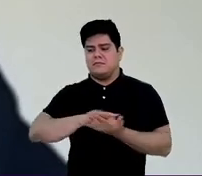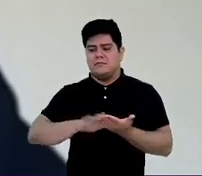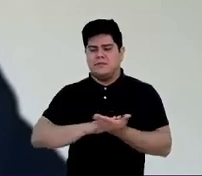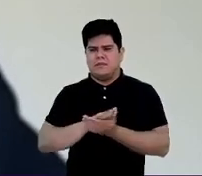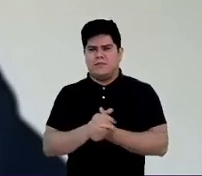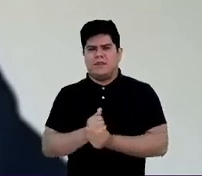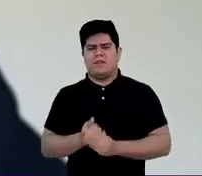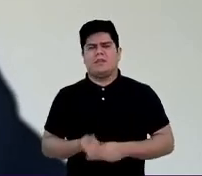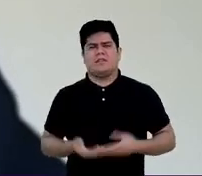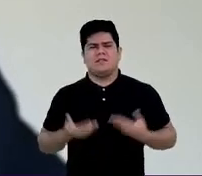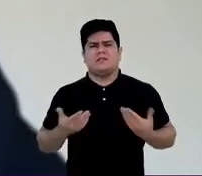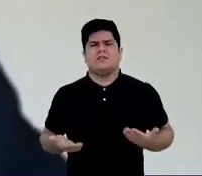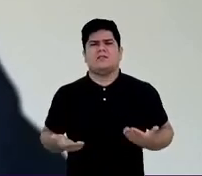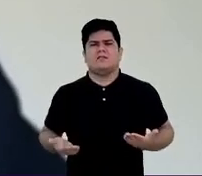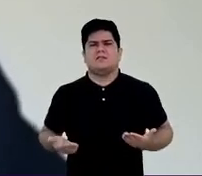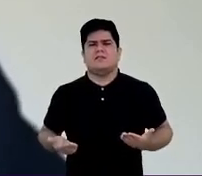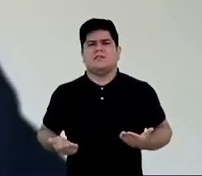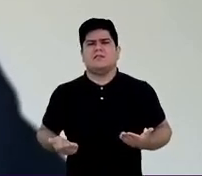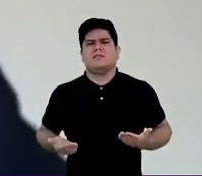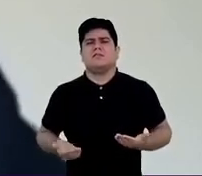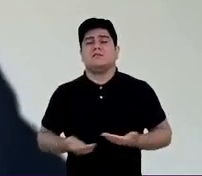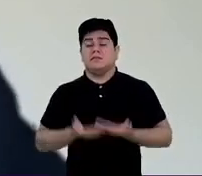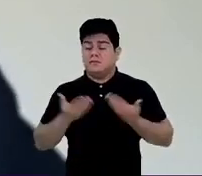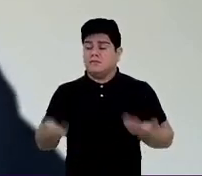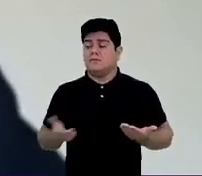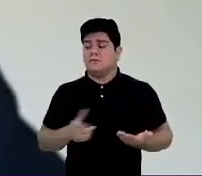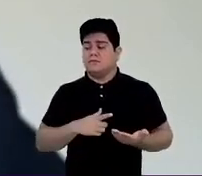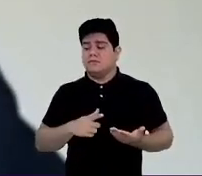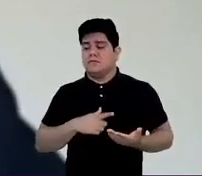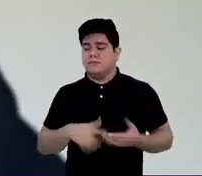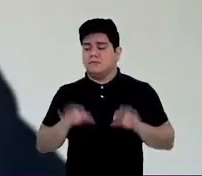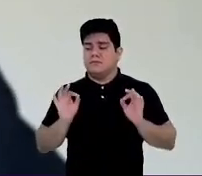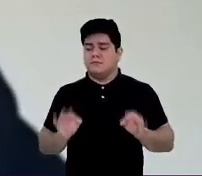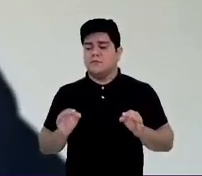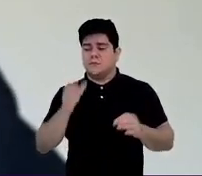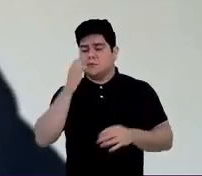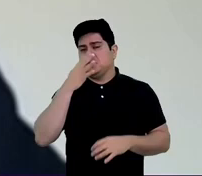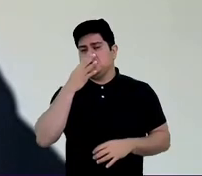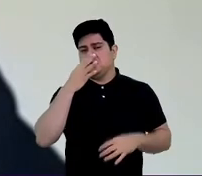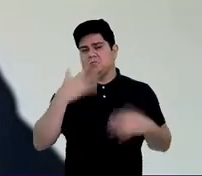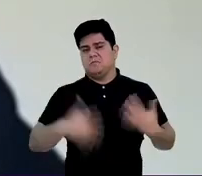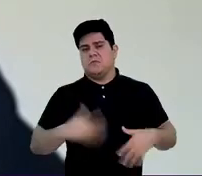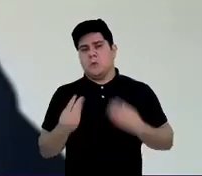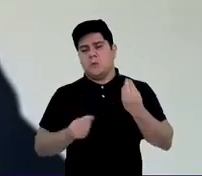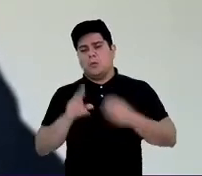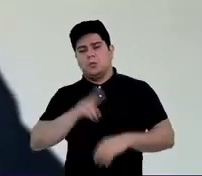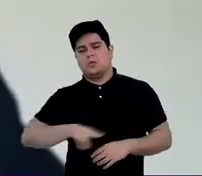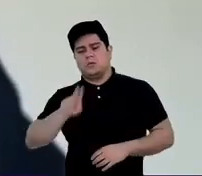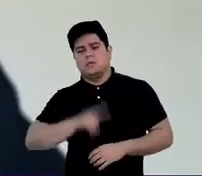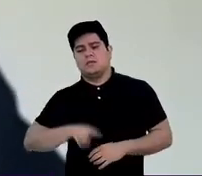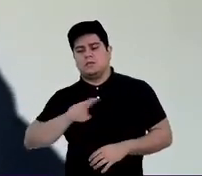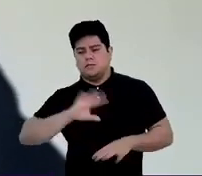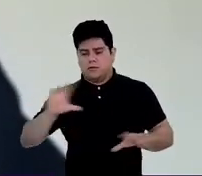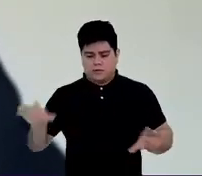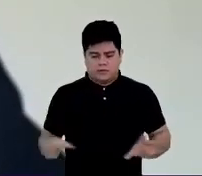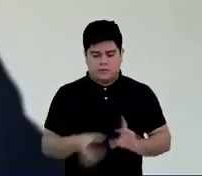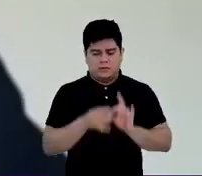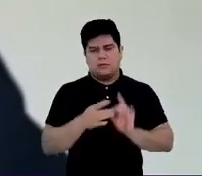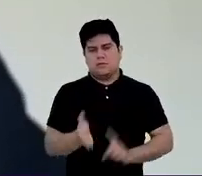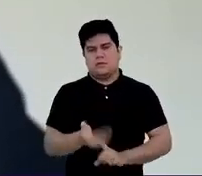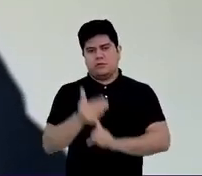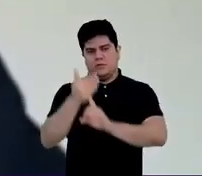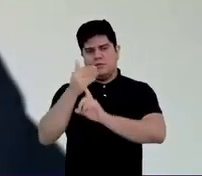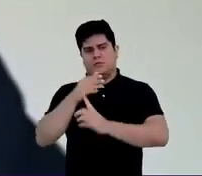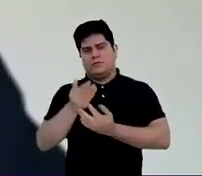vai acompanhando essa evolução e realmente fica impressionado como é que a utilização e incorporação dessas